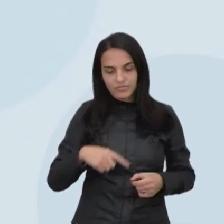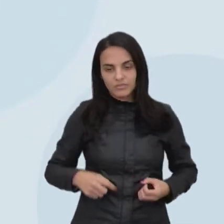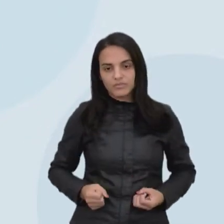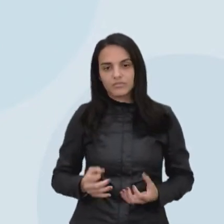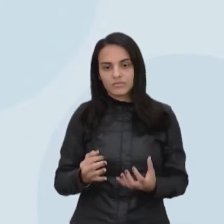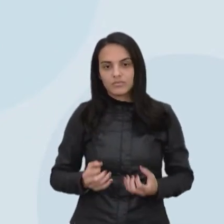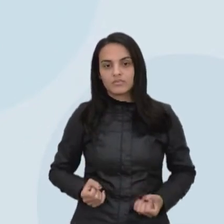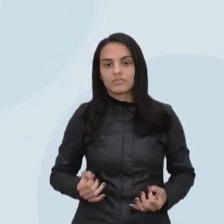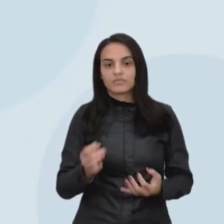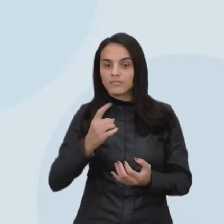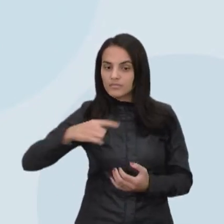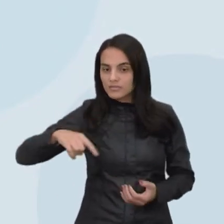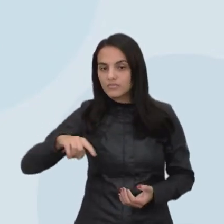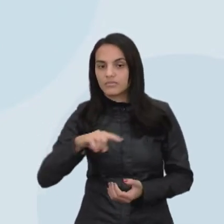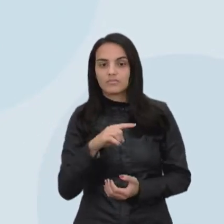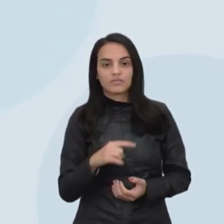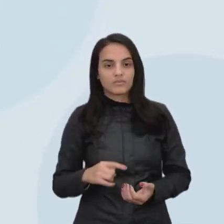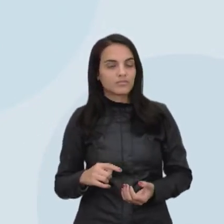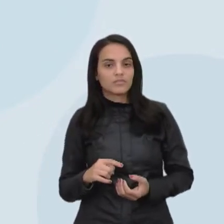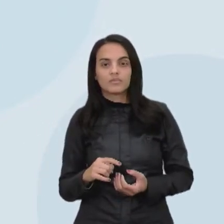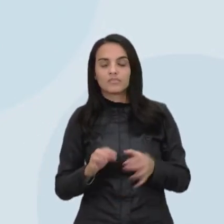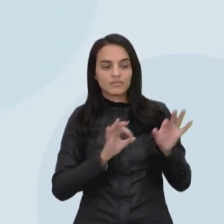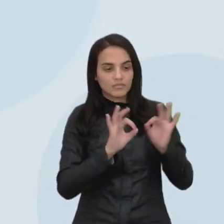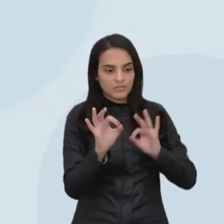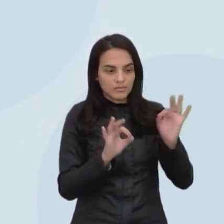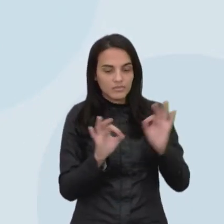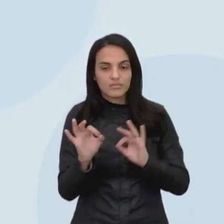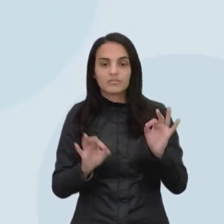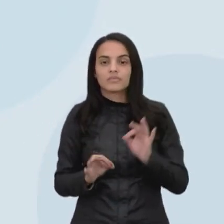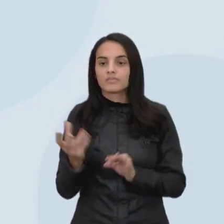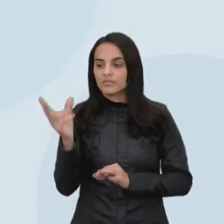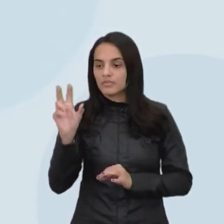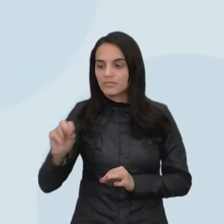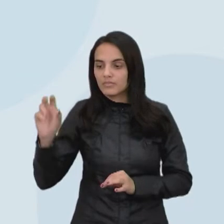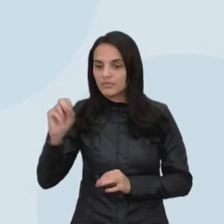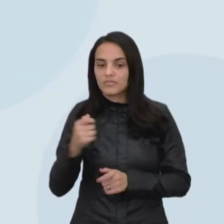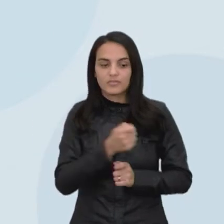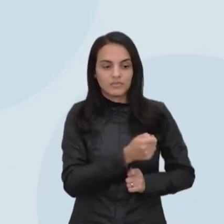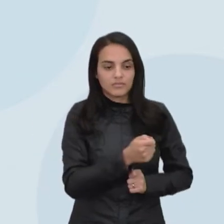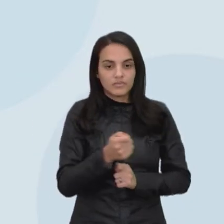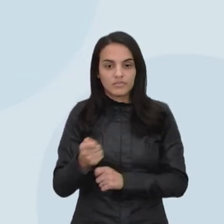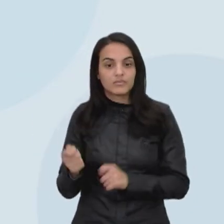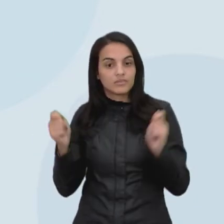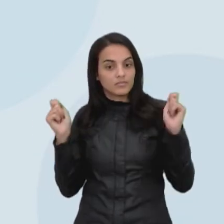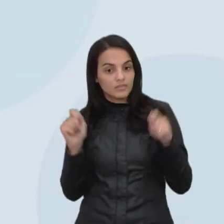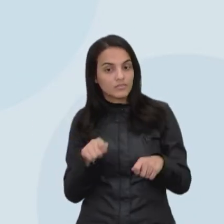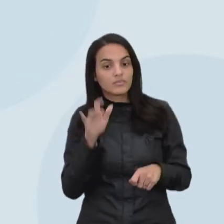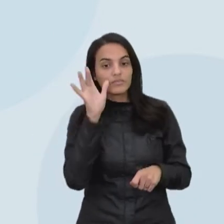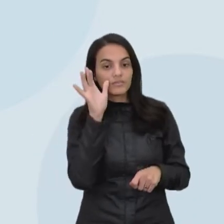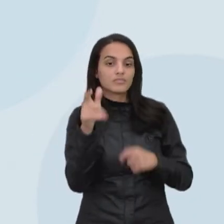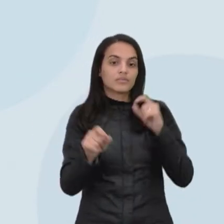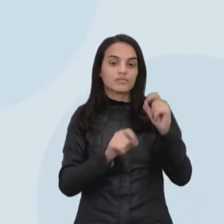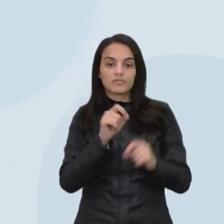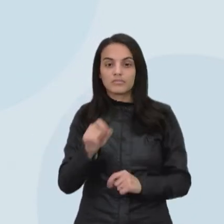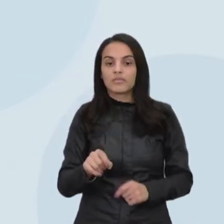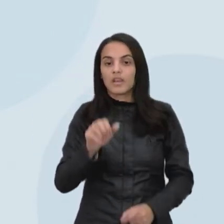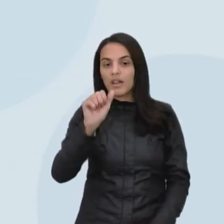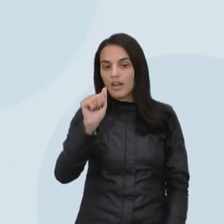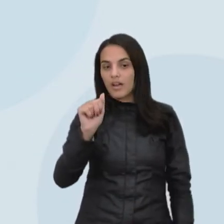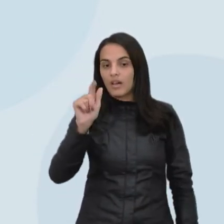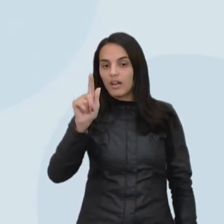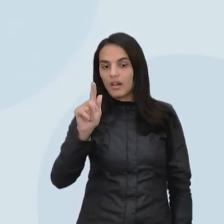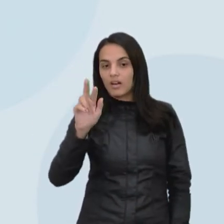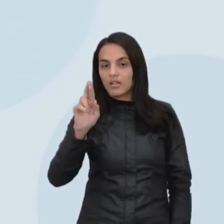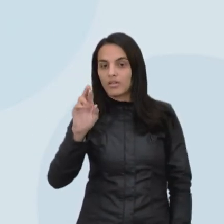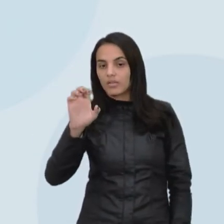né, que muitas vezes a gente não manipula diretamente o agrotóxico, uma possível solução seria a agroecologia, que